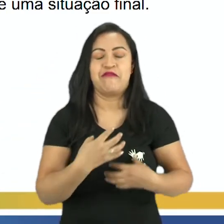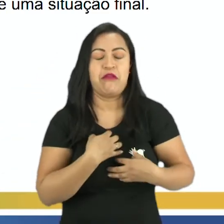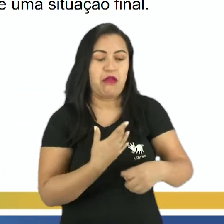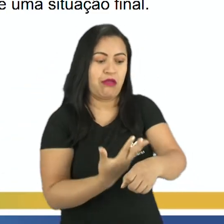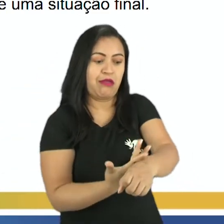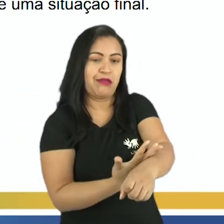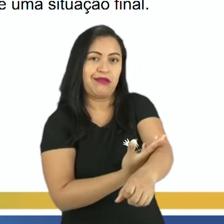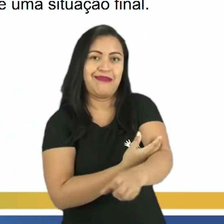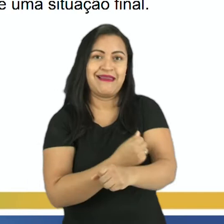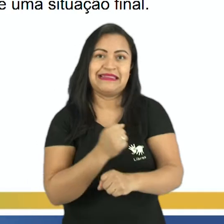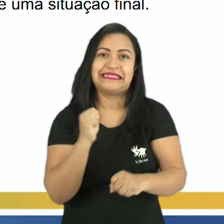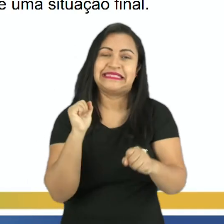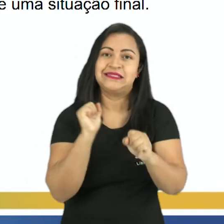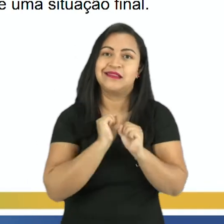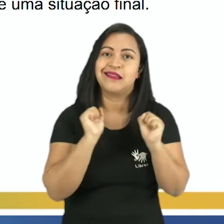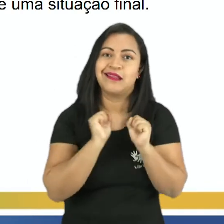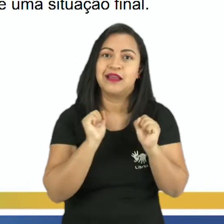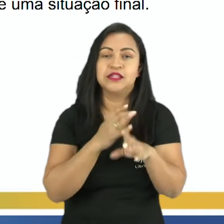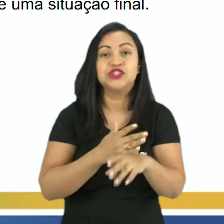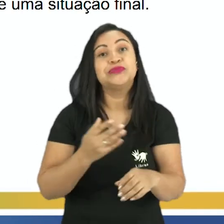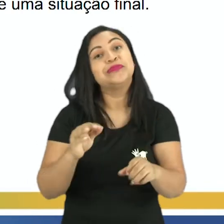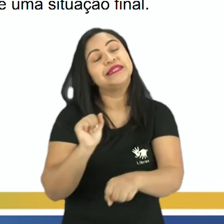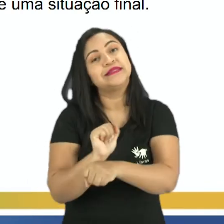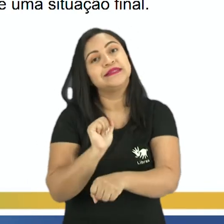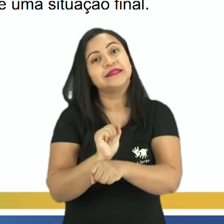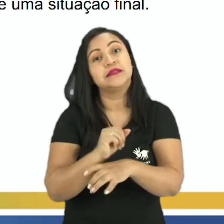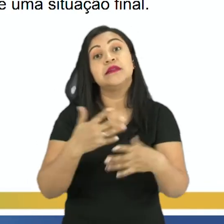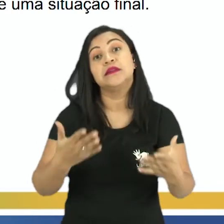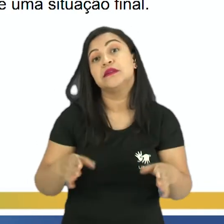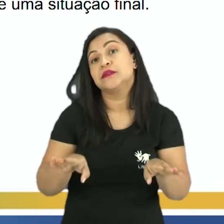fica aguardando para que aconteça e para que